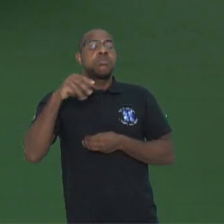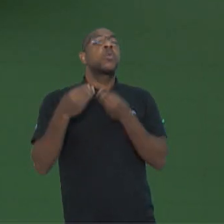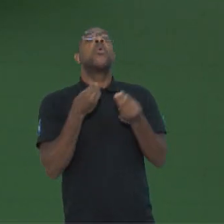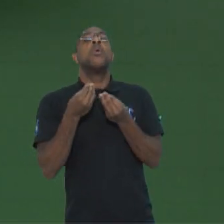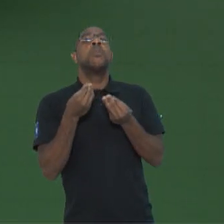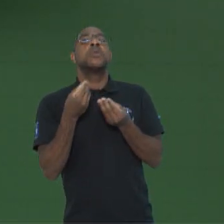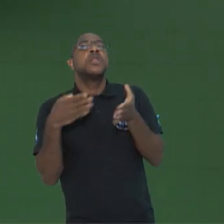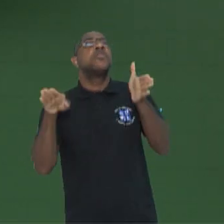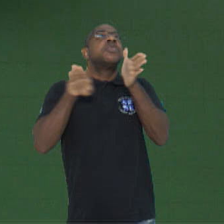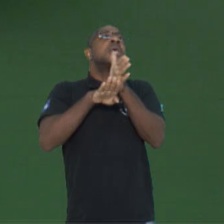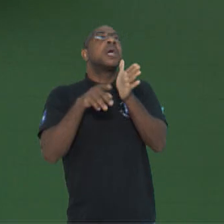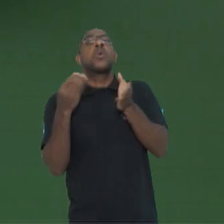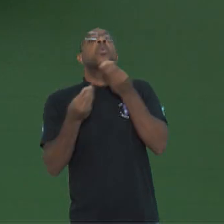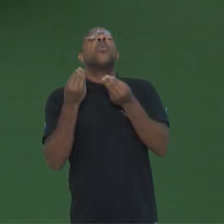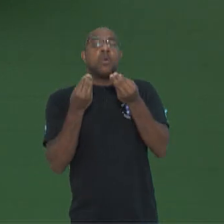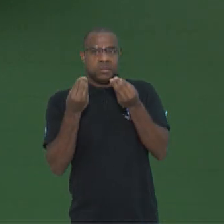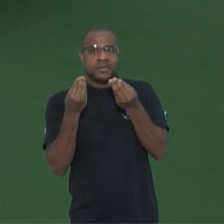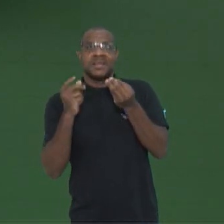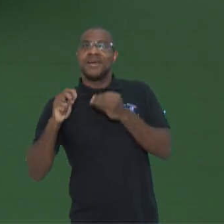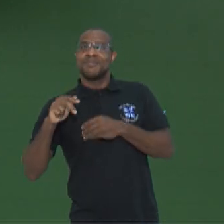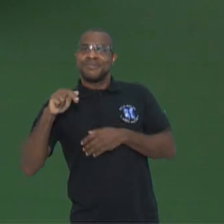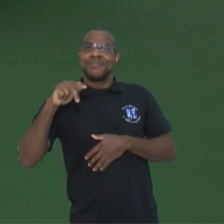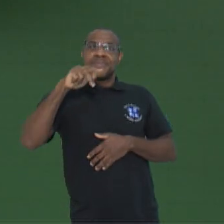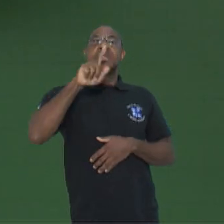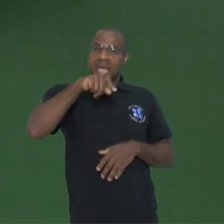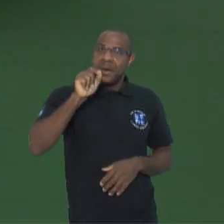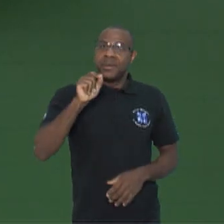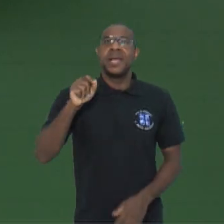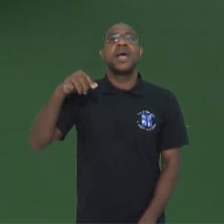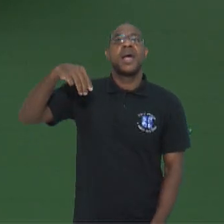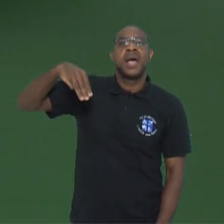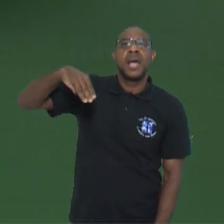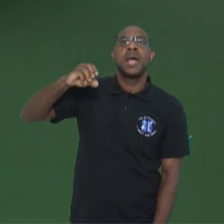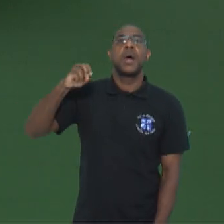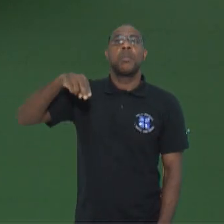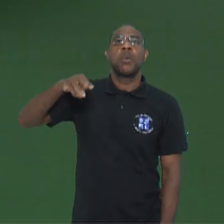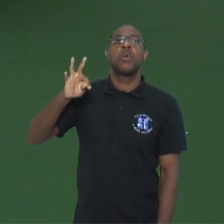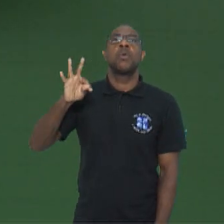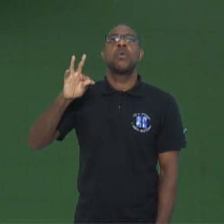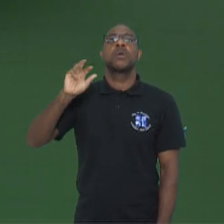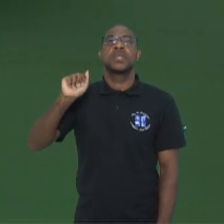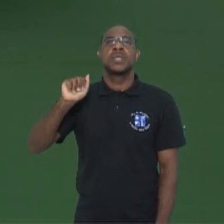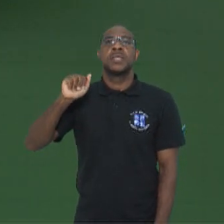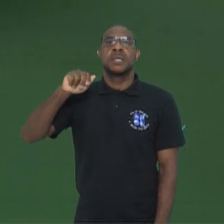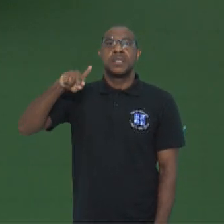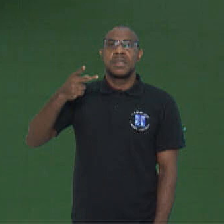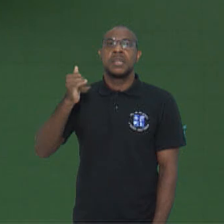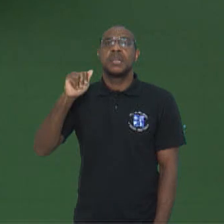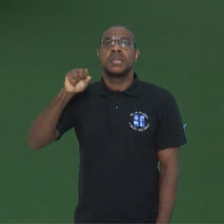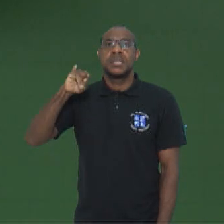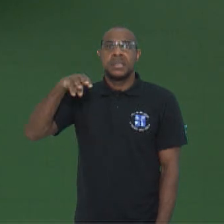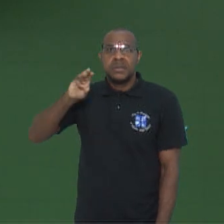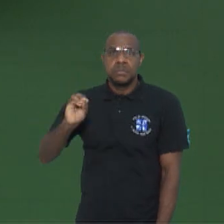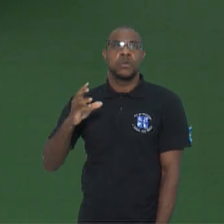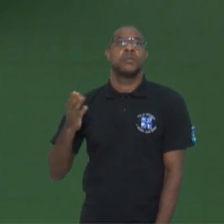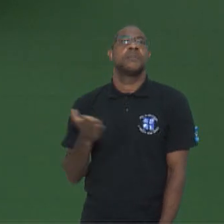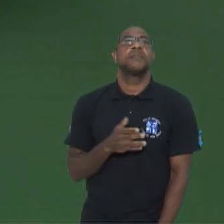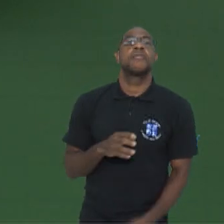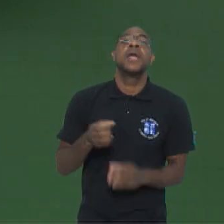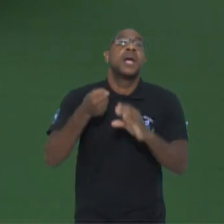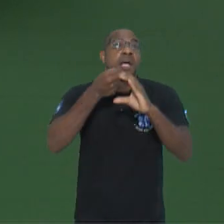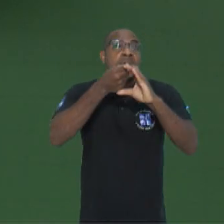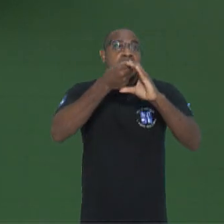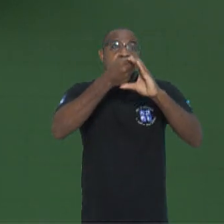você chega até lá em cima. Isso é o montanhismo. Nós podemos caracterizar o montanhismo de acordo